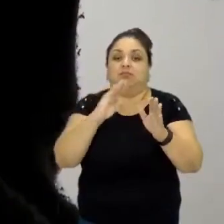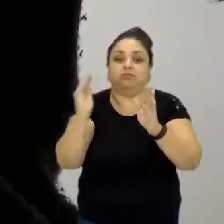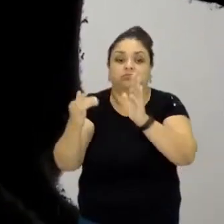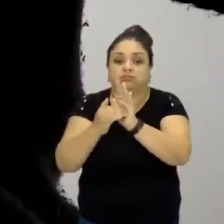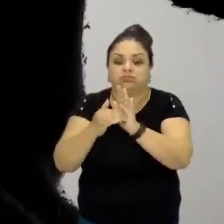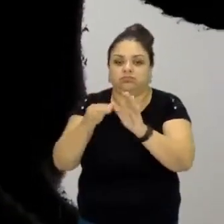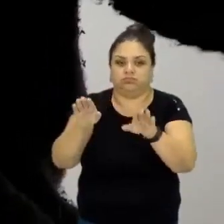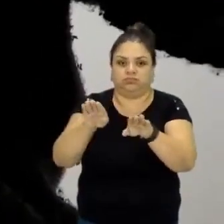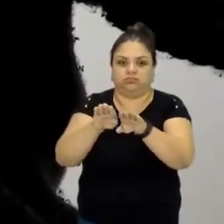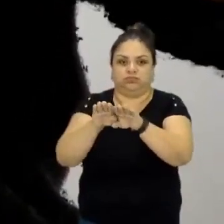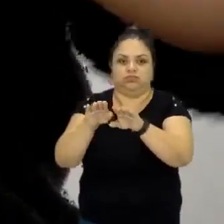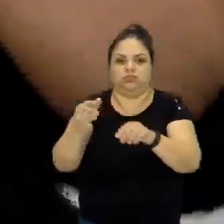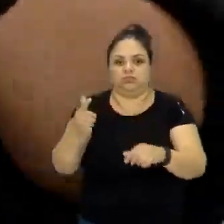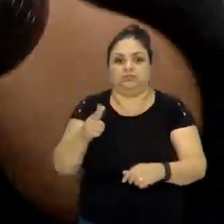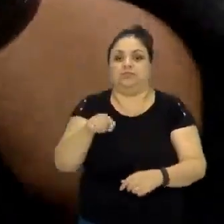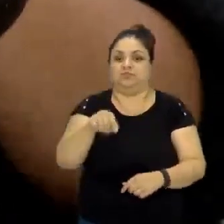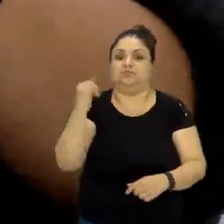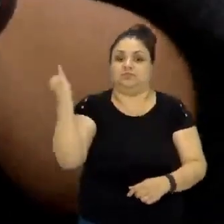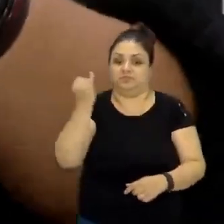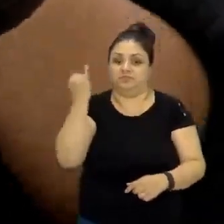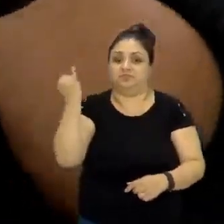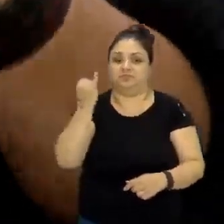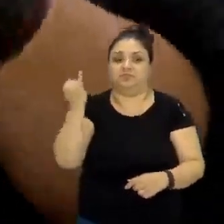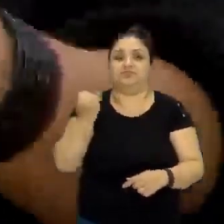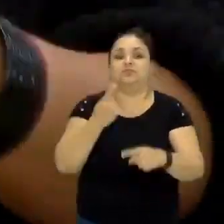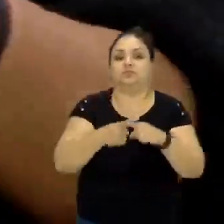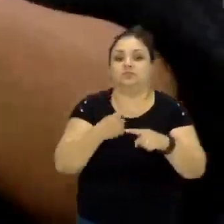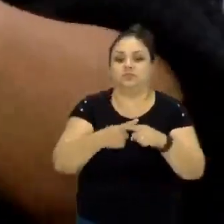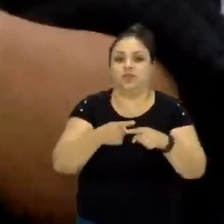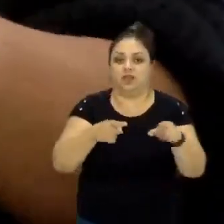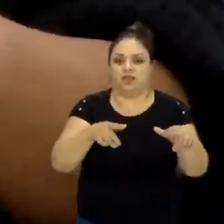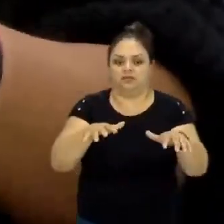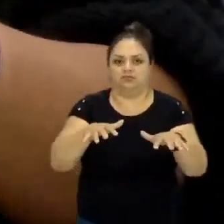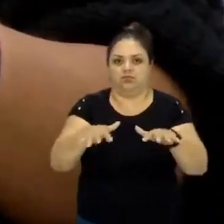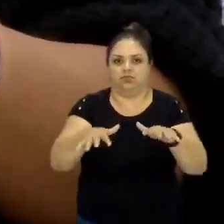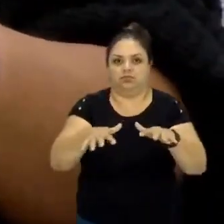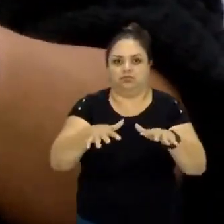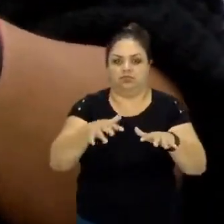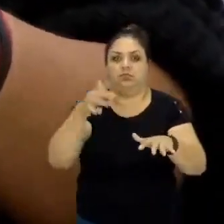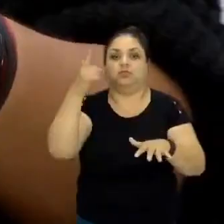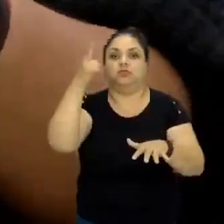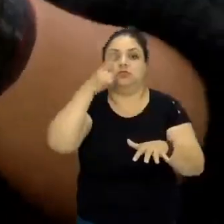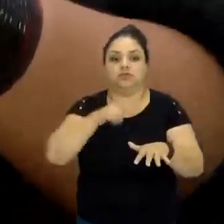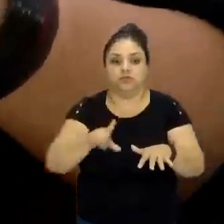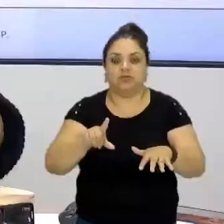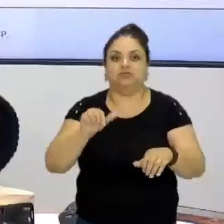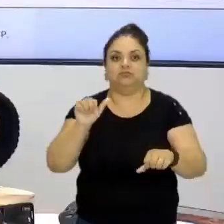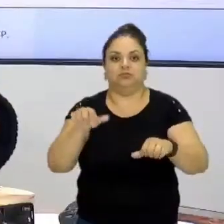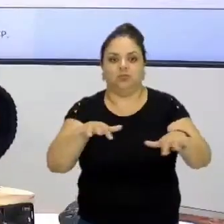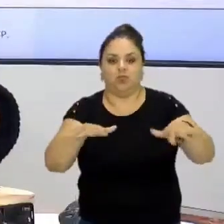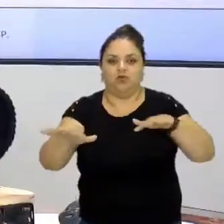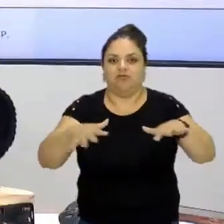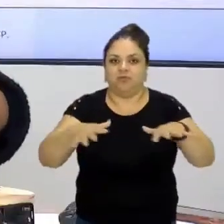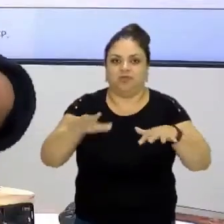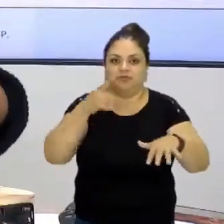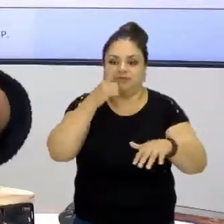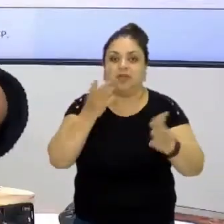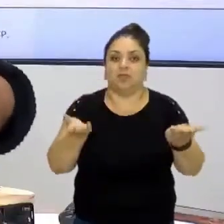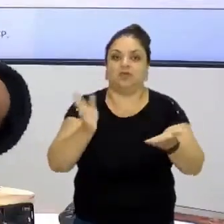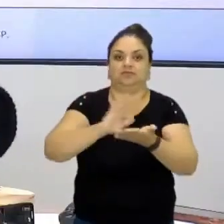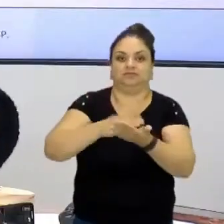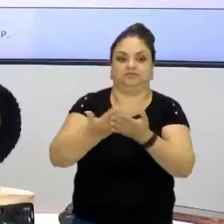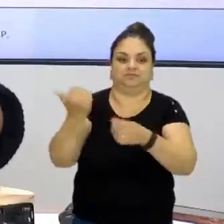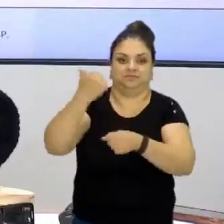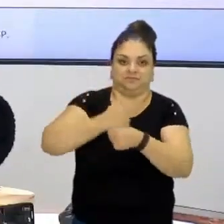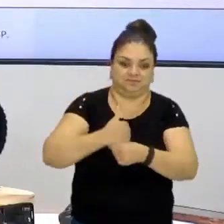que é muito importante aqui. Para ele tremer e justamente ele dar esse movimento, porque esse movimento vai ser